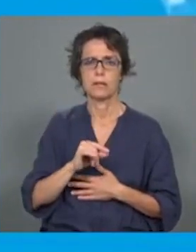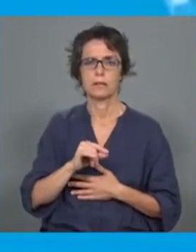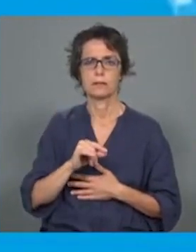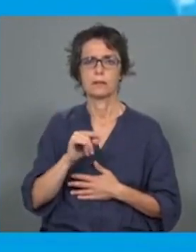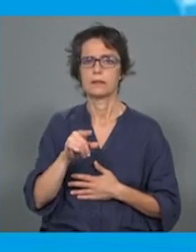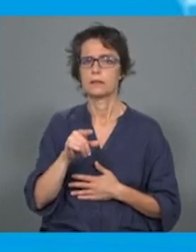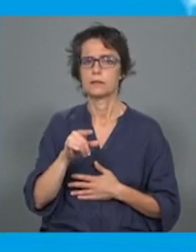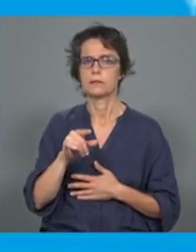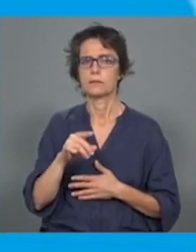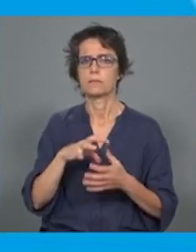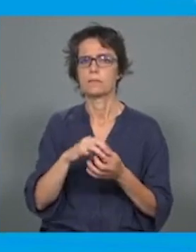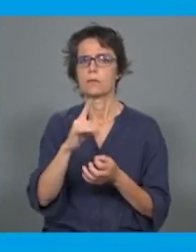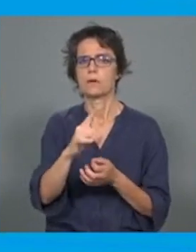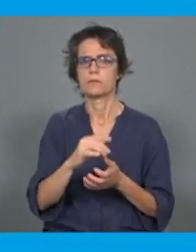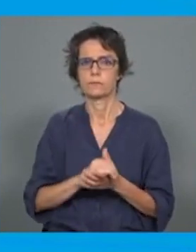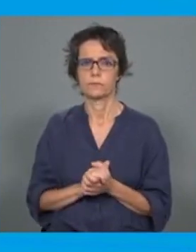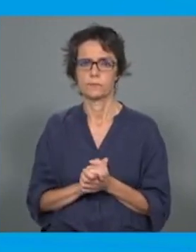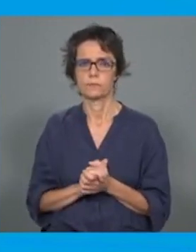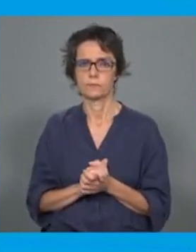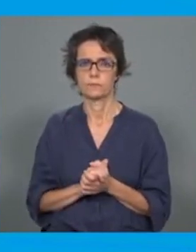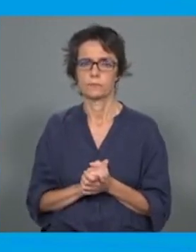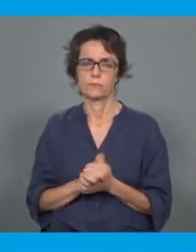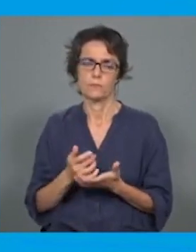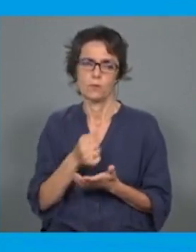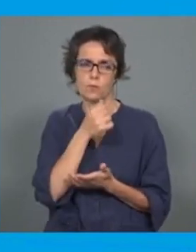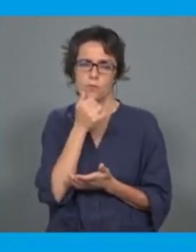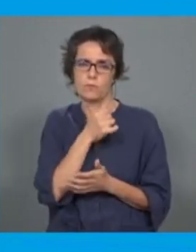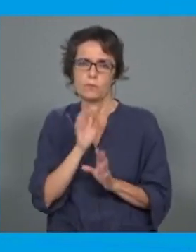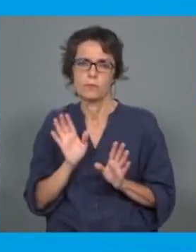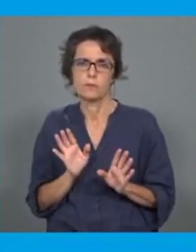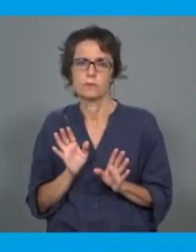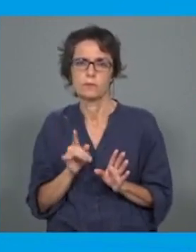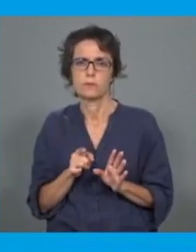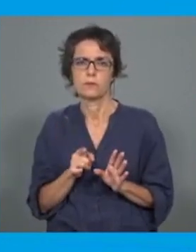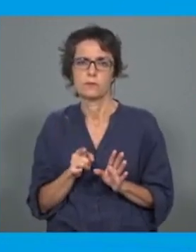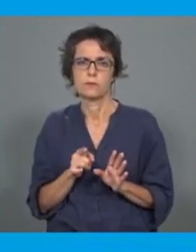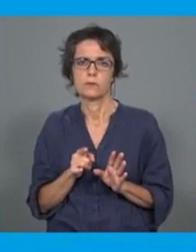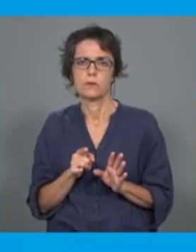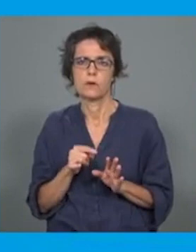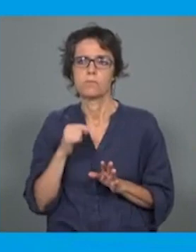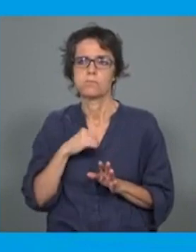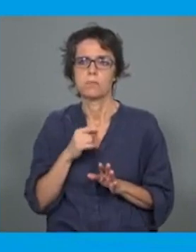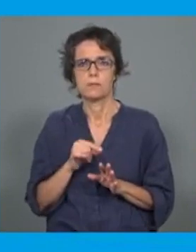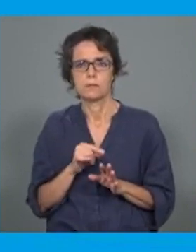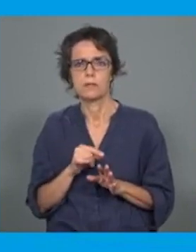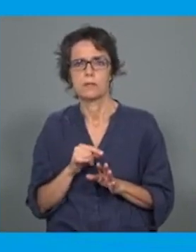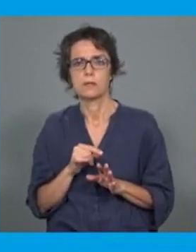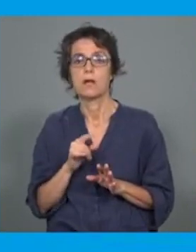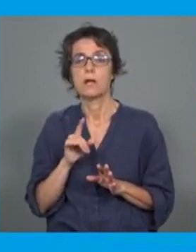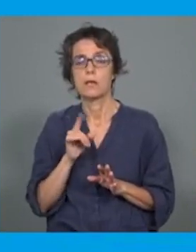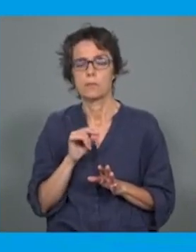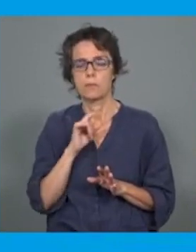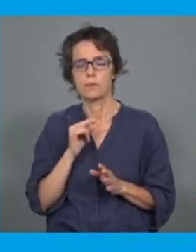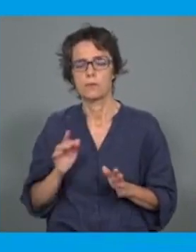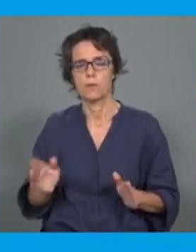ordem? Essa é mais o sofrimento, numa parte mais emocional, mas essa também se pode ajudar. E para isso